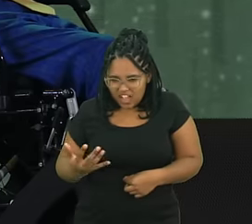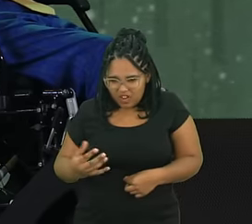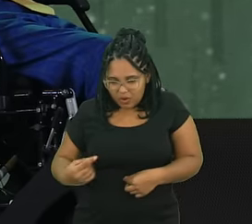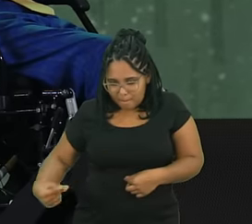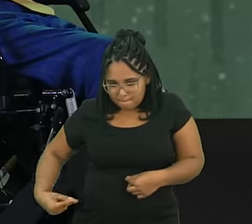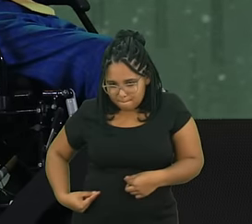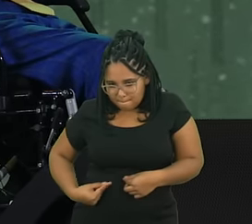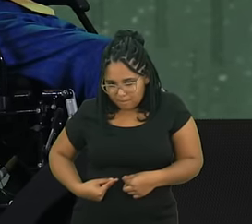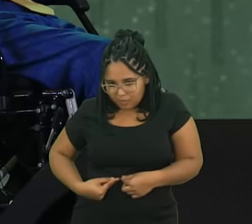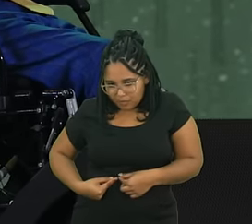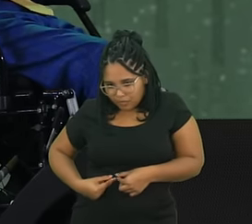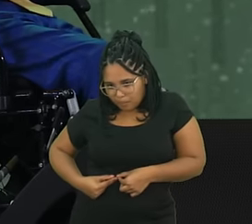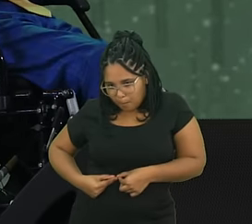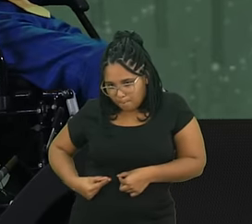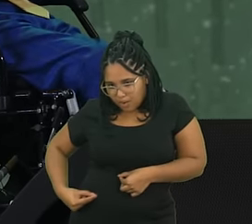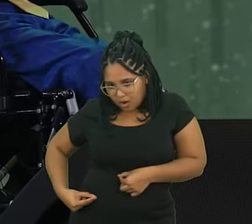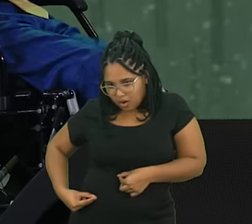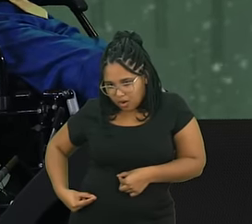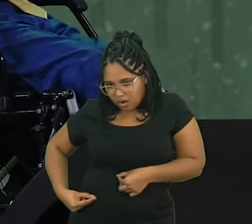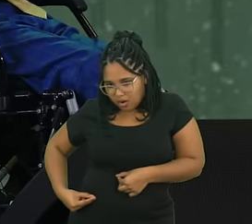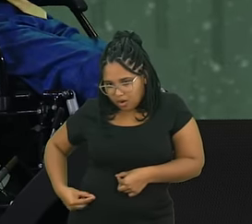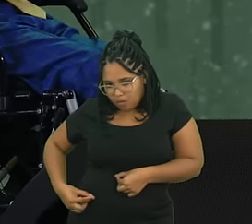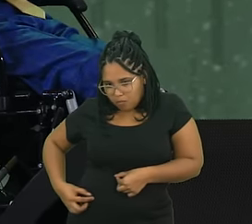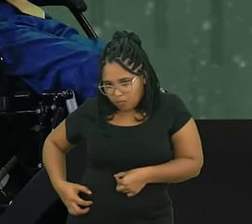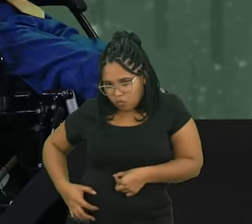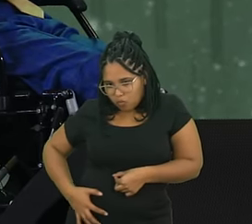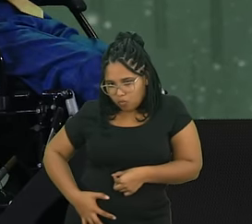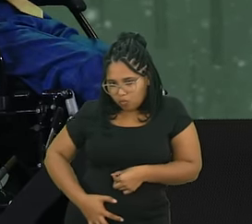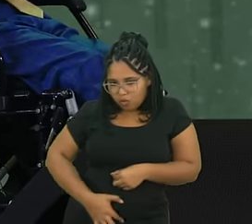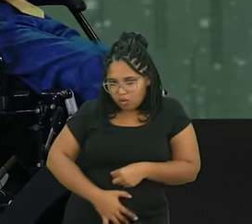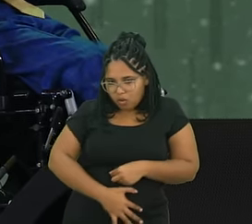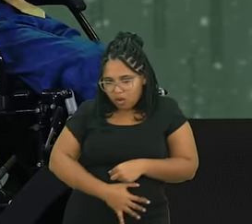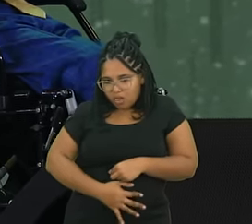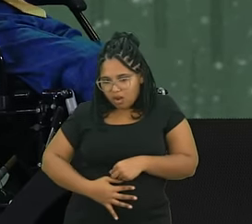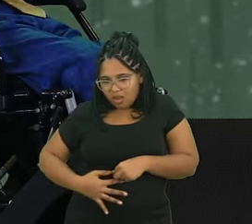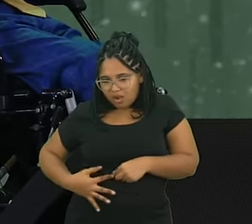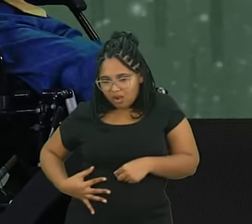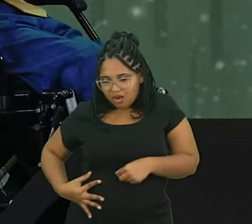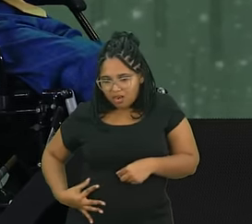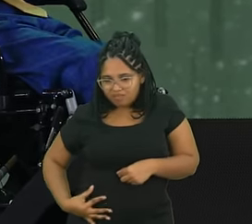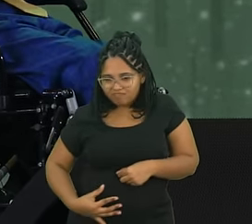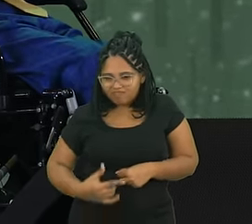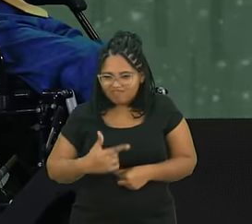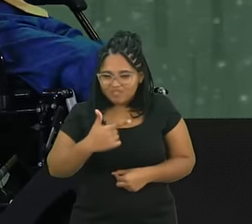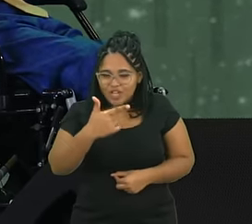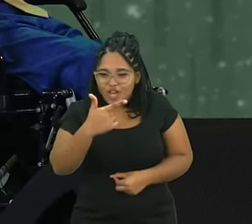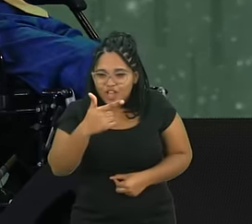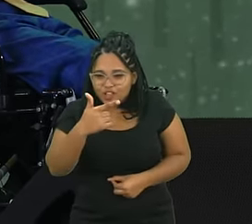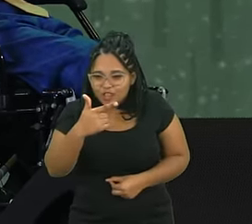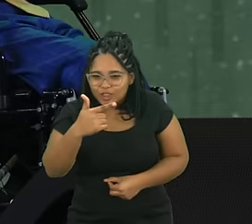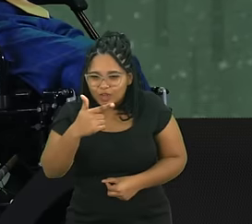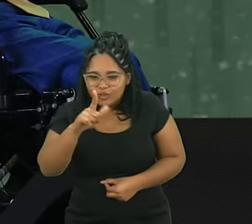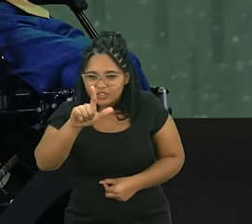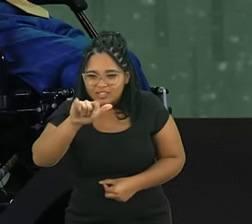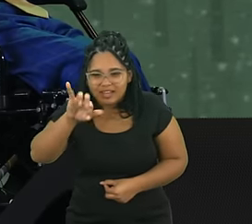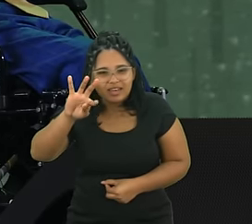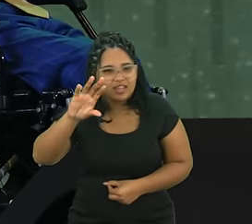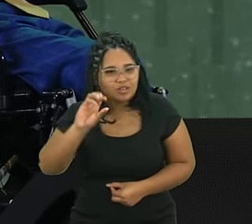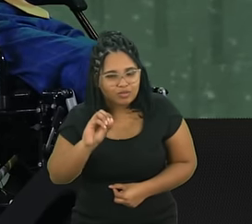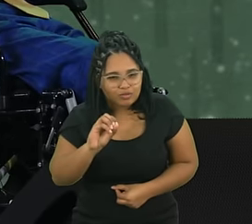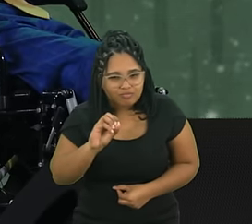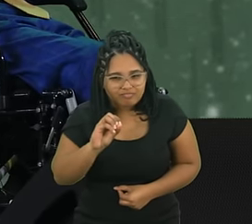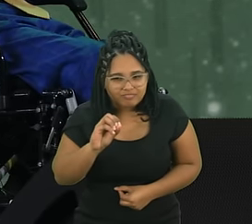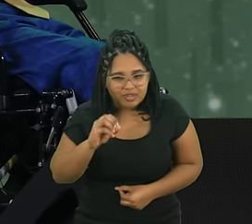digestivo, para toda a cavidade abdominal. Foi derramado 2 litros de dieta por dentro de toda a